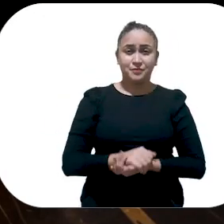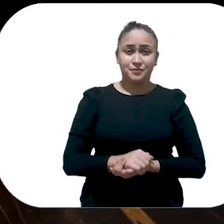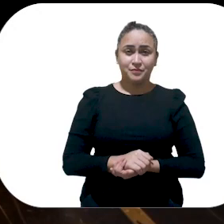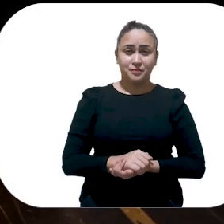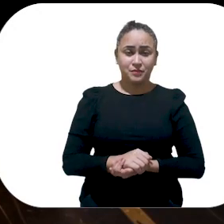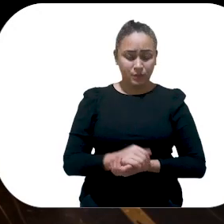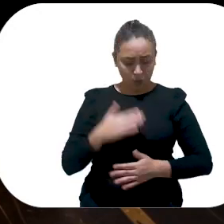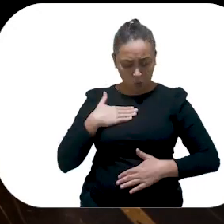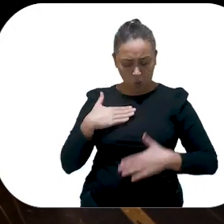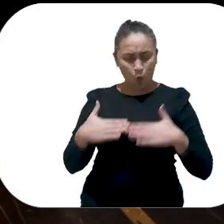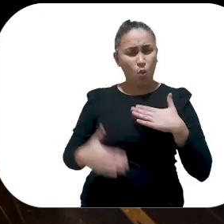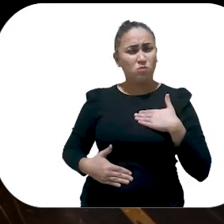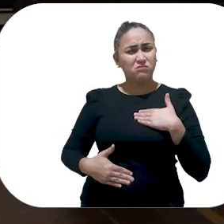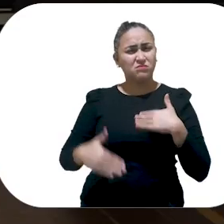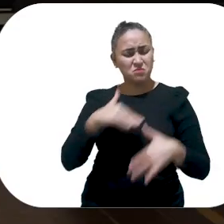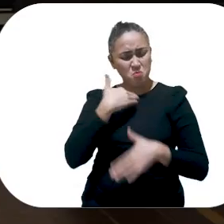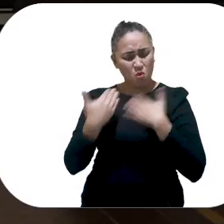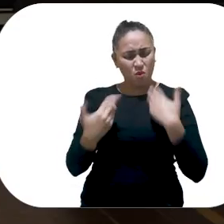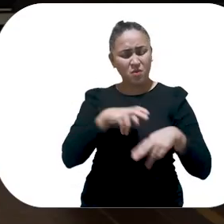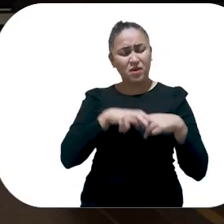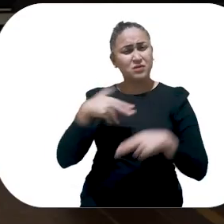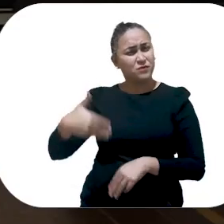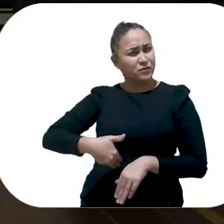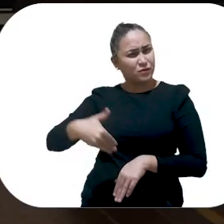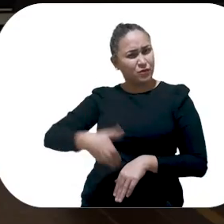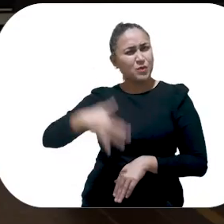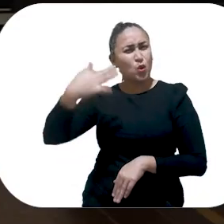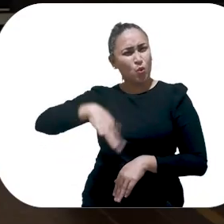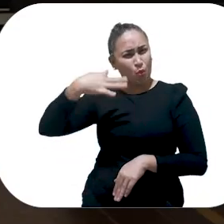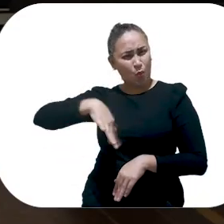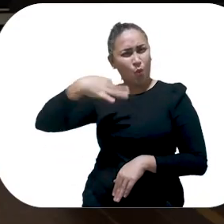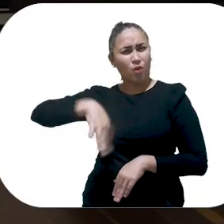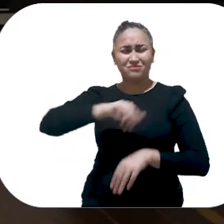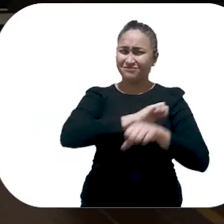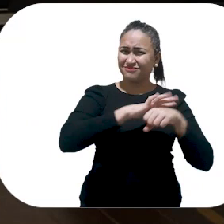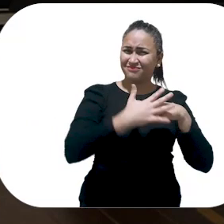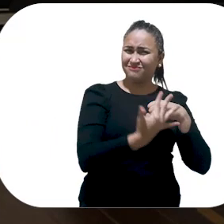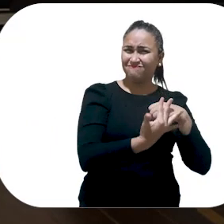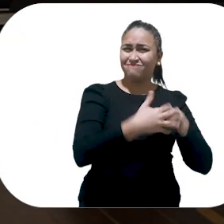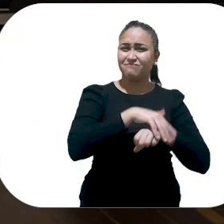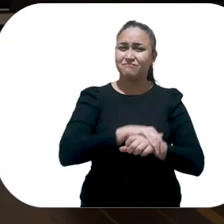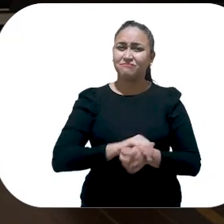Corpos que falecem de fome, de dor e de Covid.